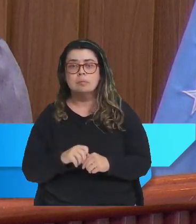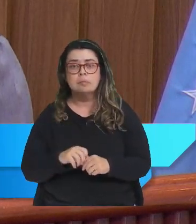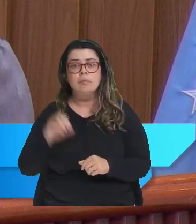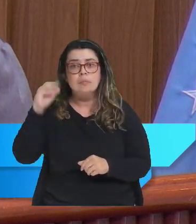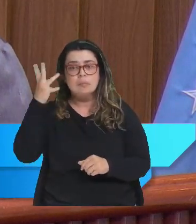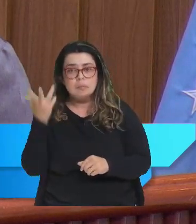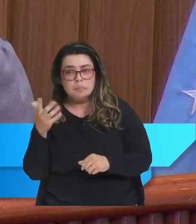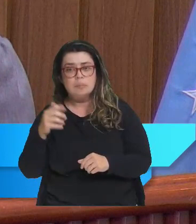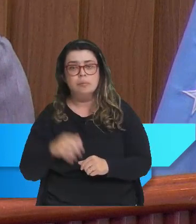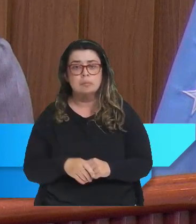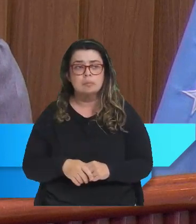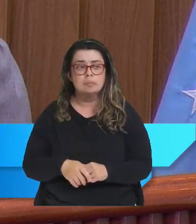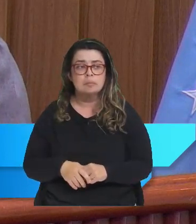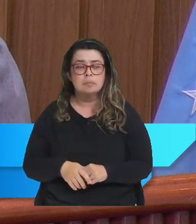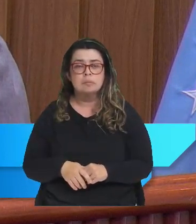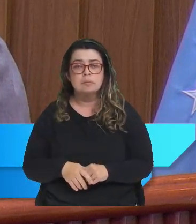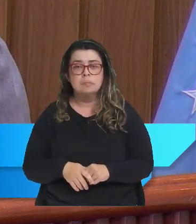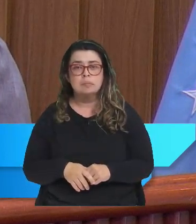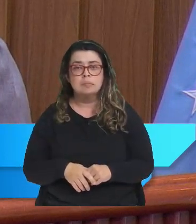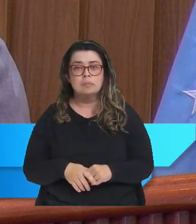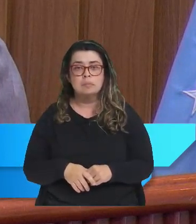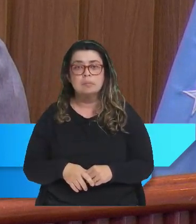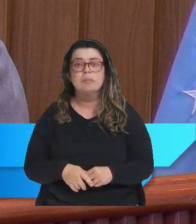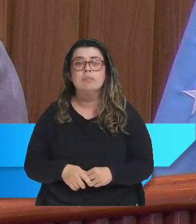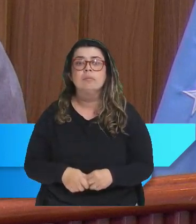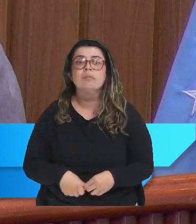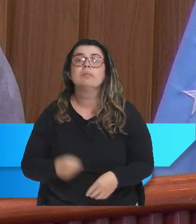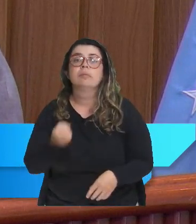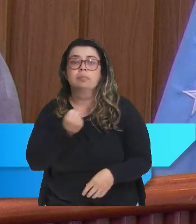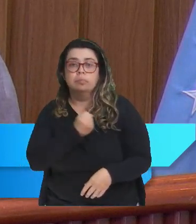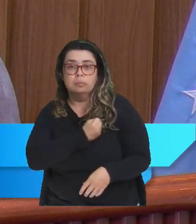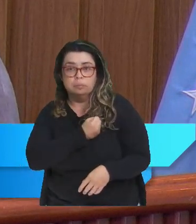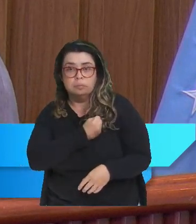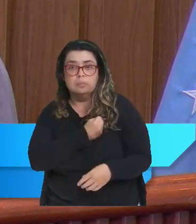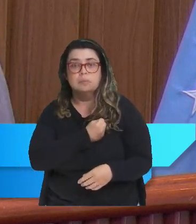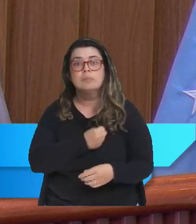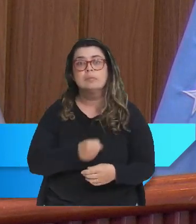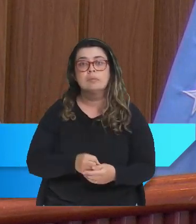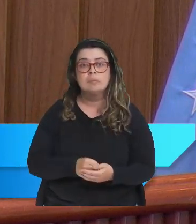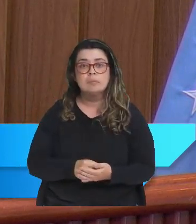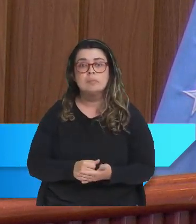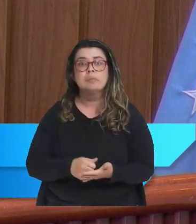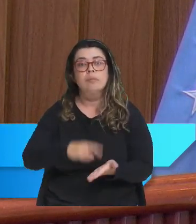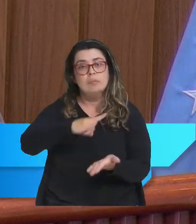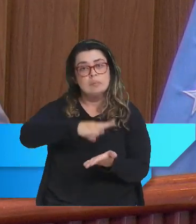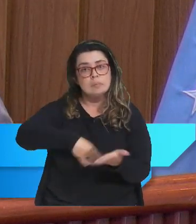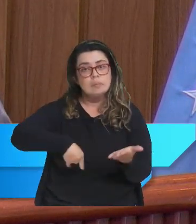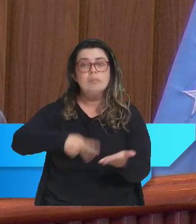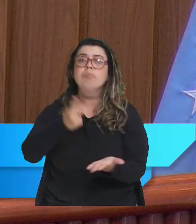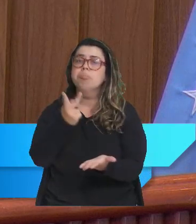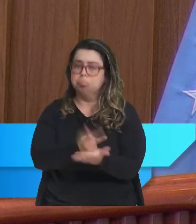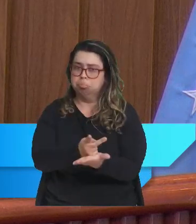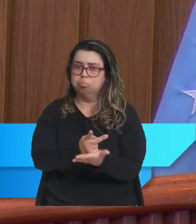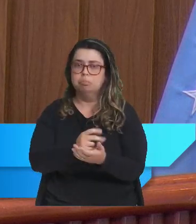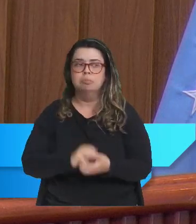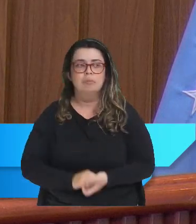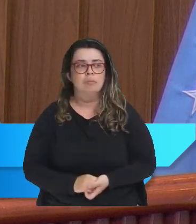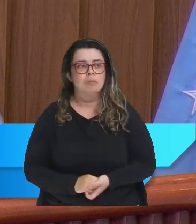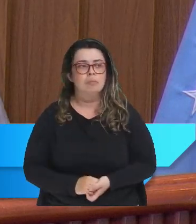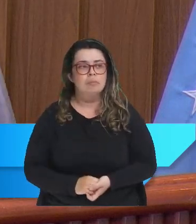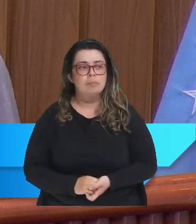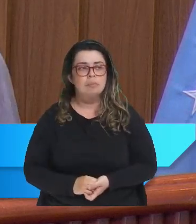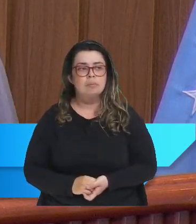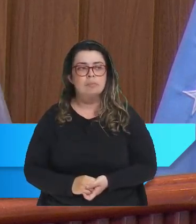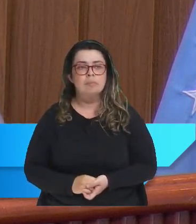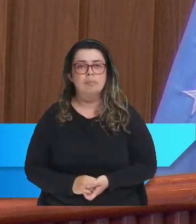funcionário, visto que a matrícula dele continua a mesma. Se fosse outra matrícula, ele teria que